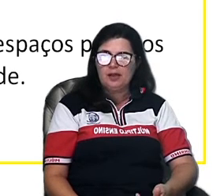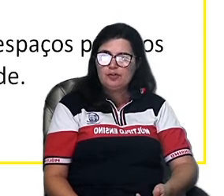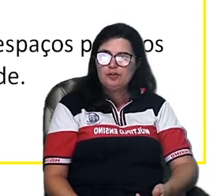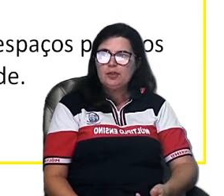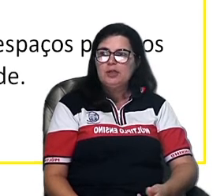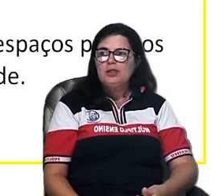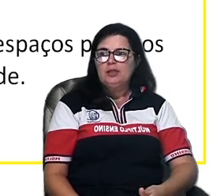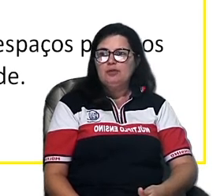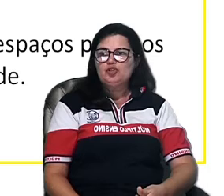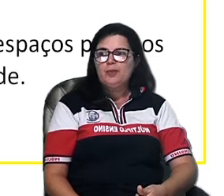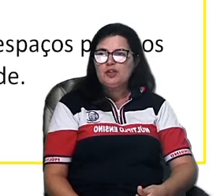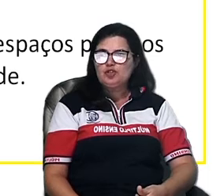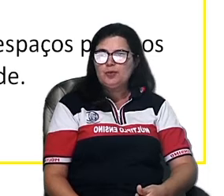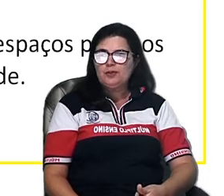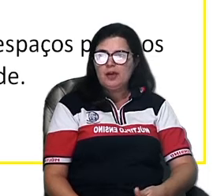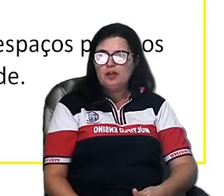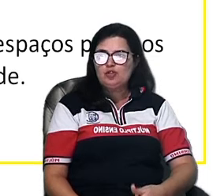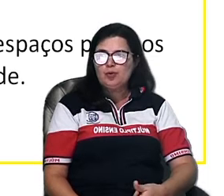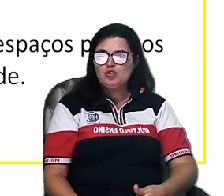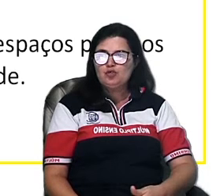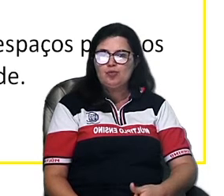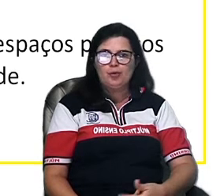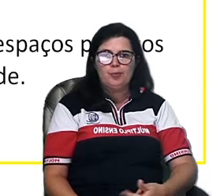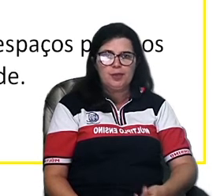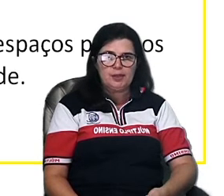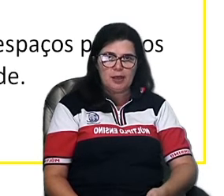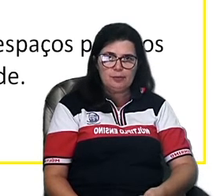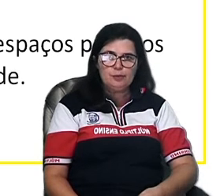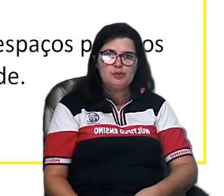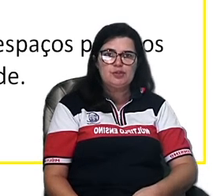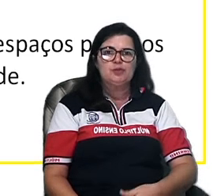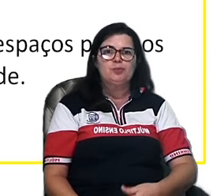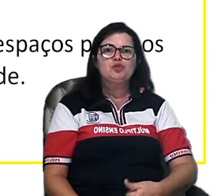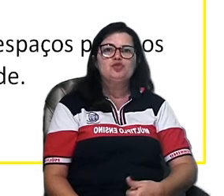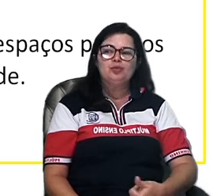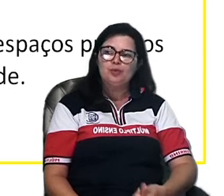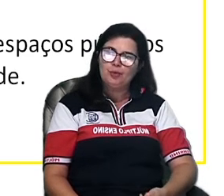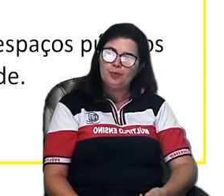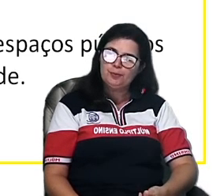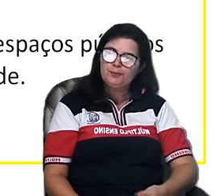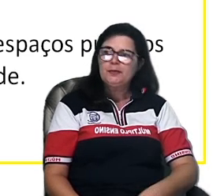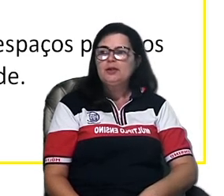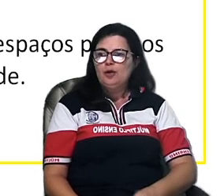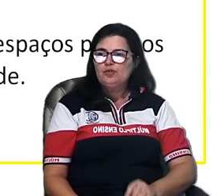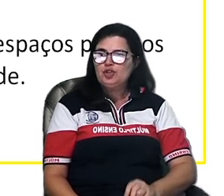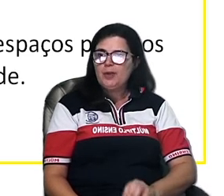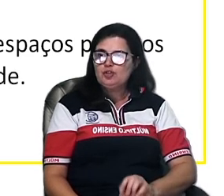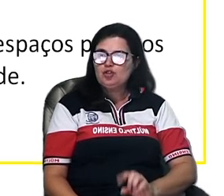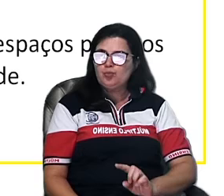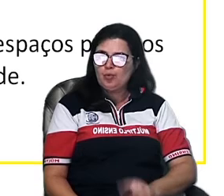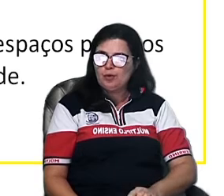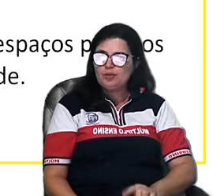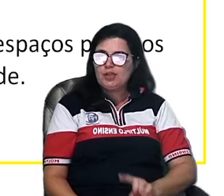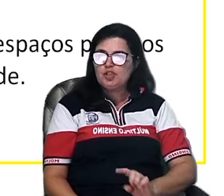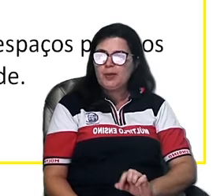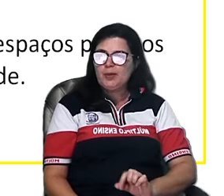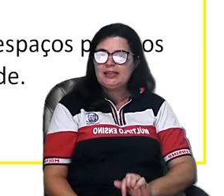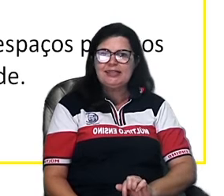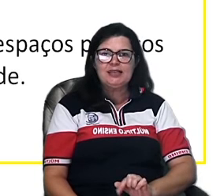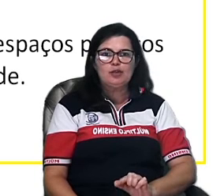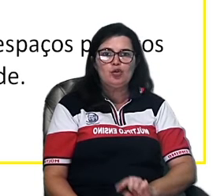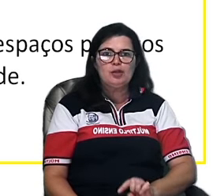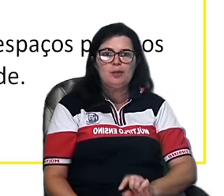e privados. Os espaços privados possuem um proprietário, ou seja, possuem um dono. Os espaços públicos,